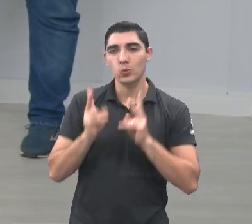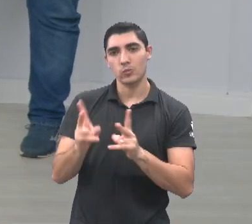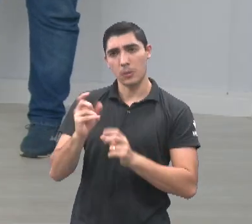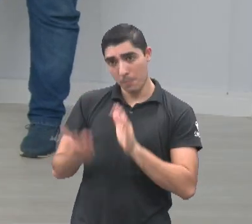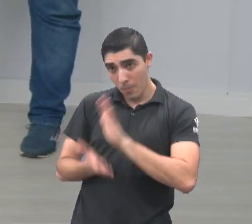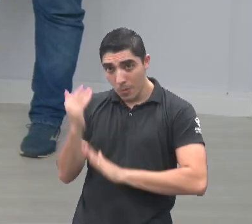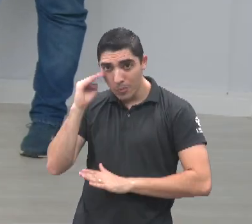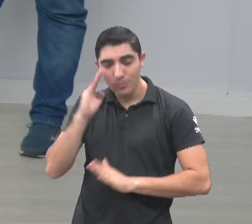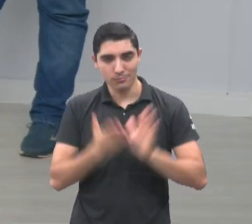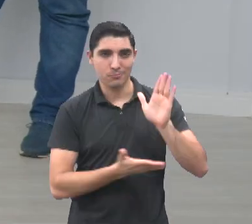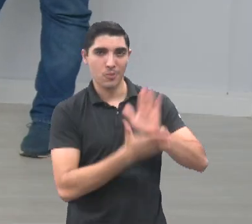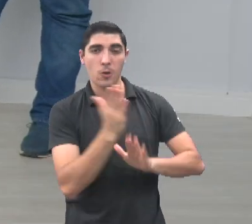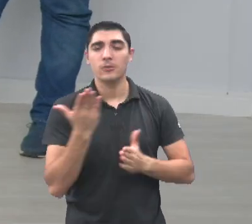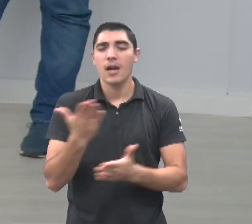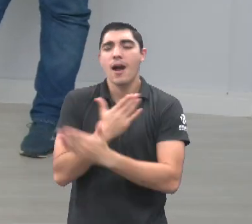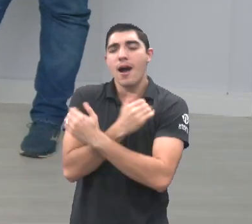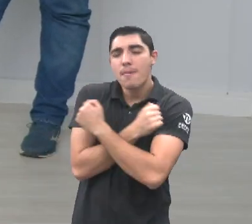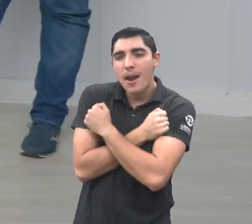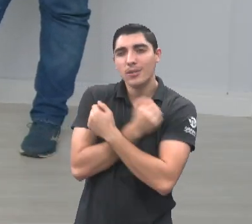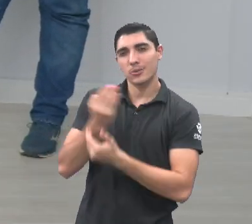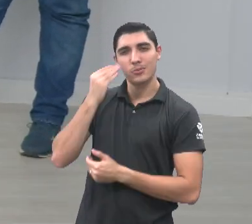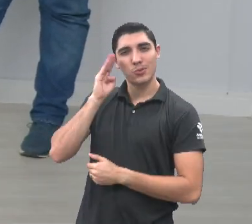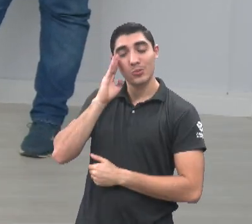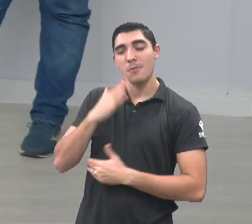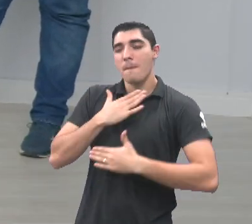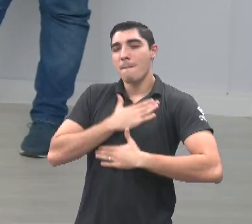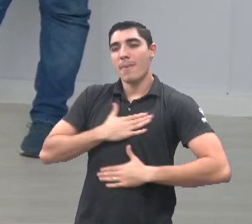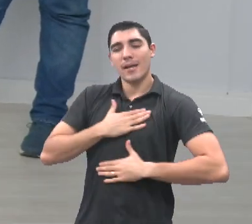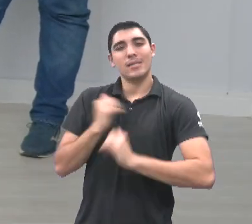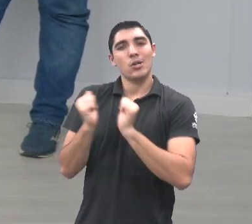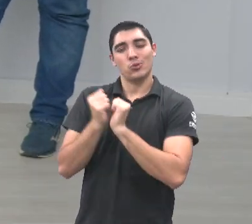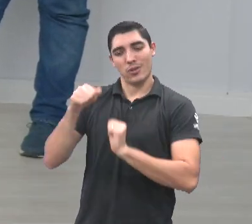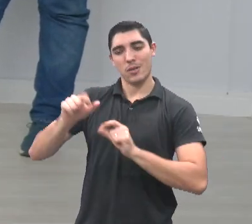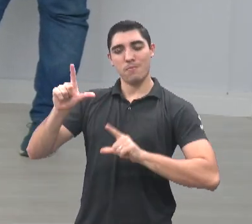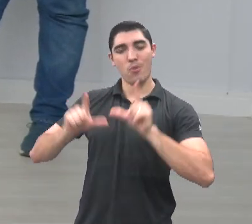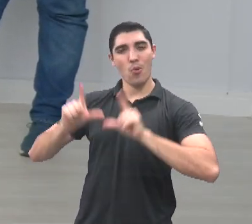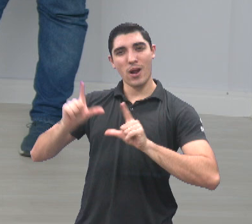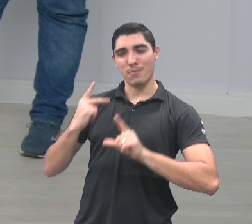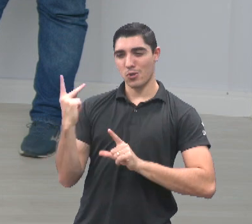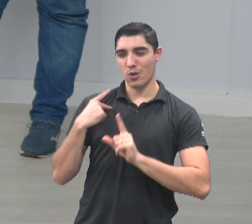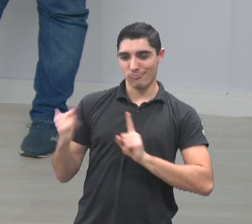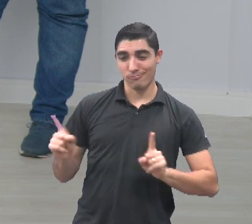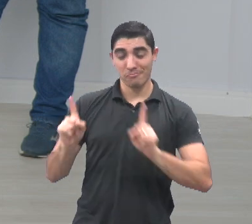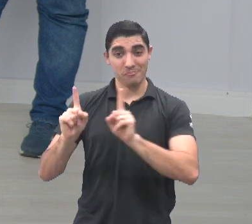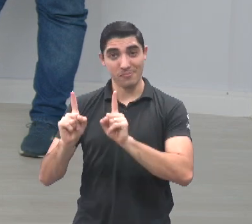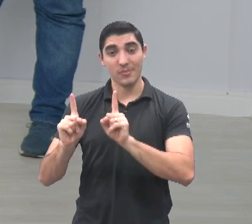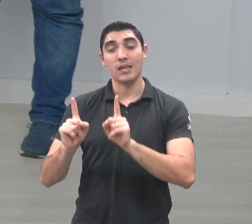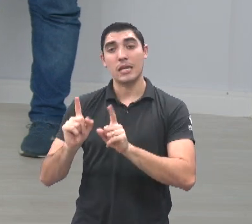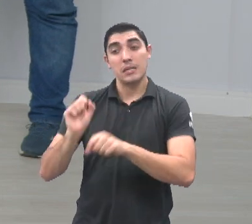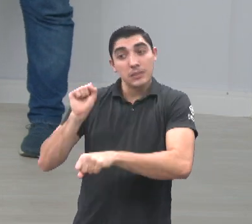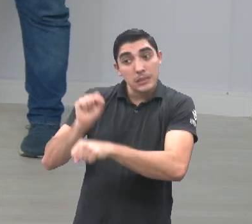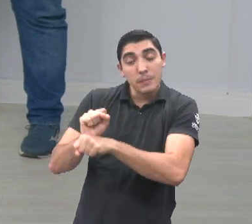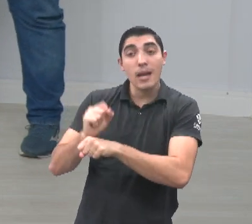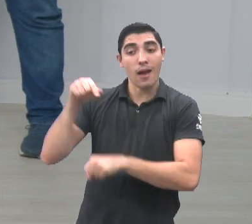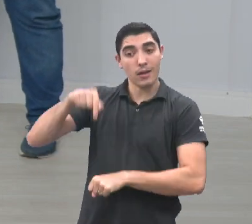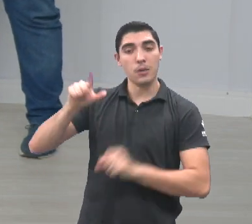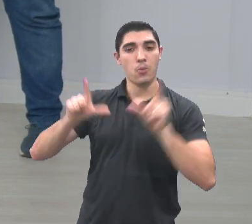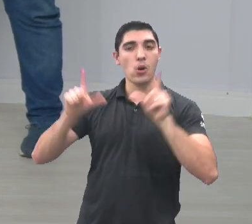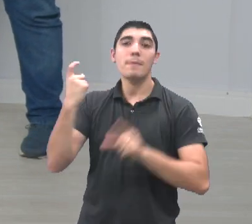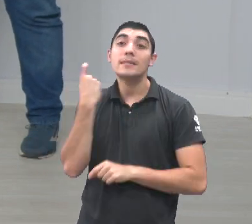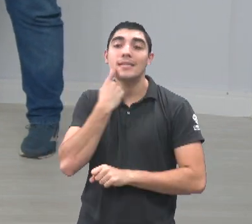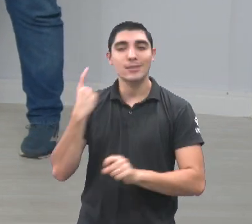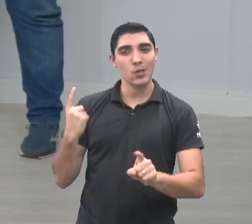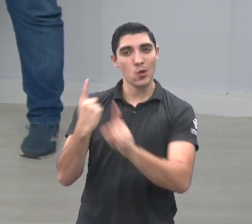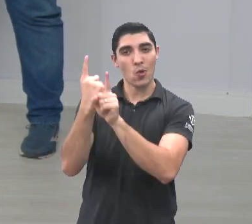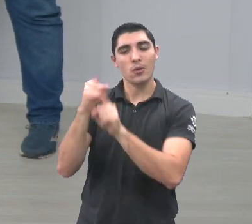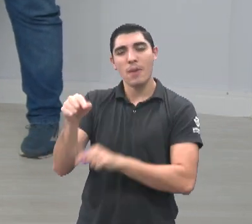Vambora, então. Brunão, um grande abraço para você, sempre um prazer dividir o Hora do Esporte com você. Te aguardo na sexta-feira para a gente fechar a semana e, claro,